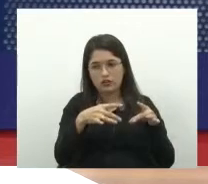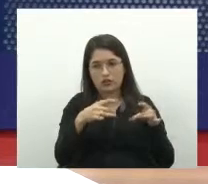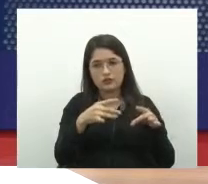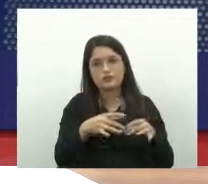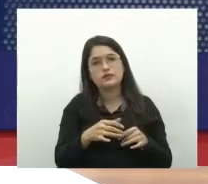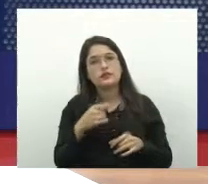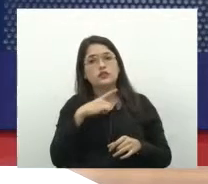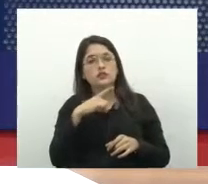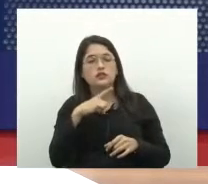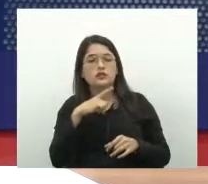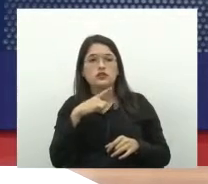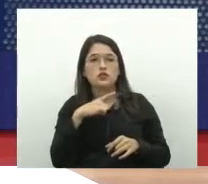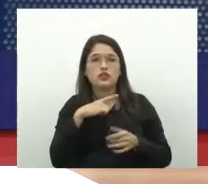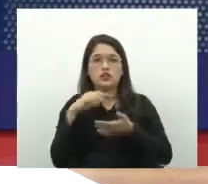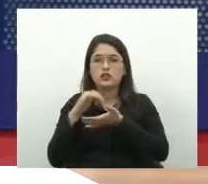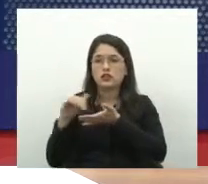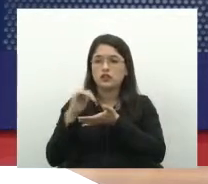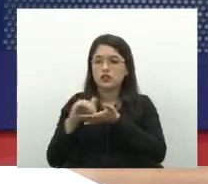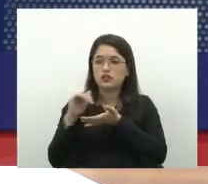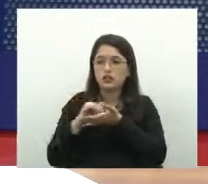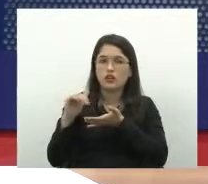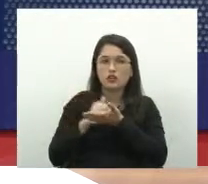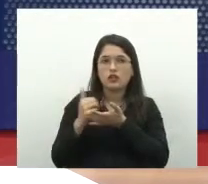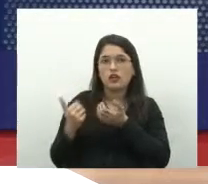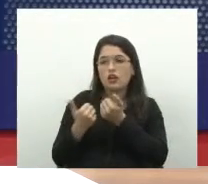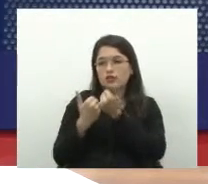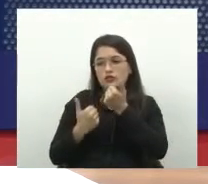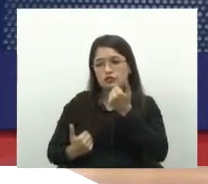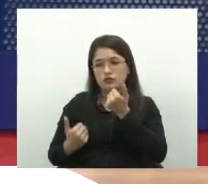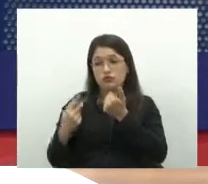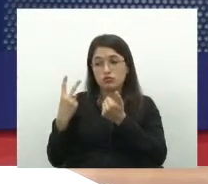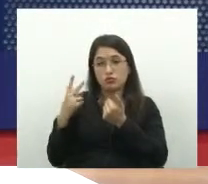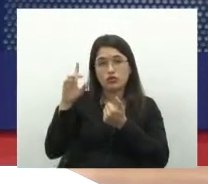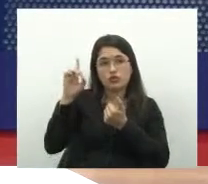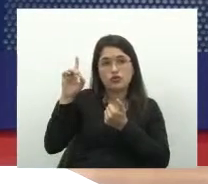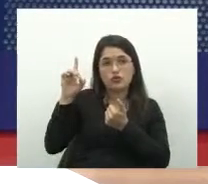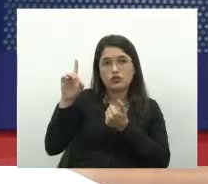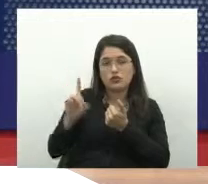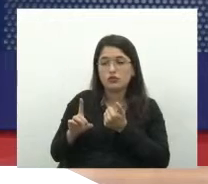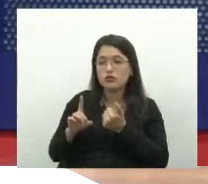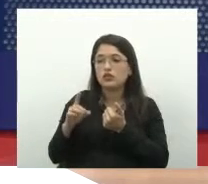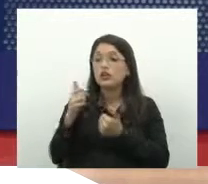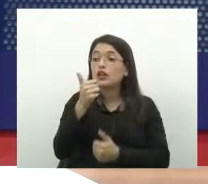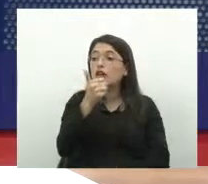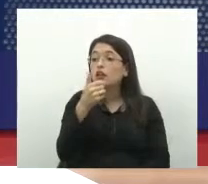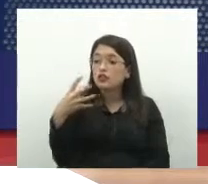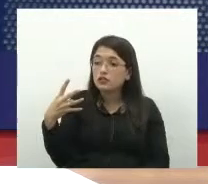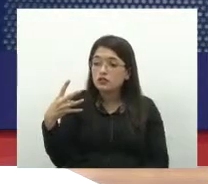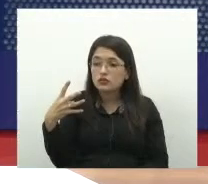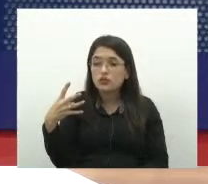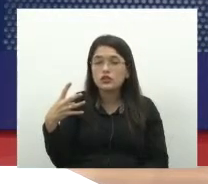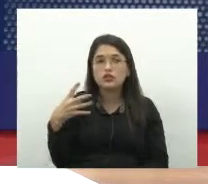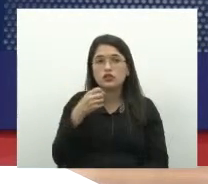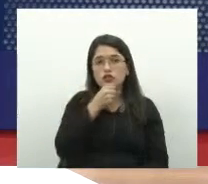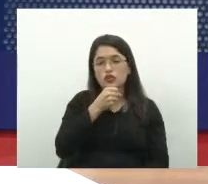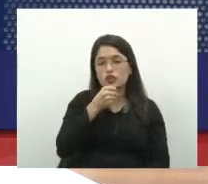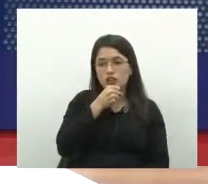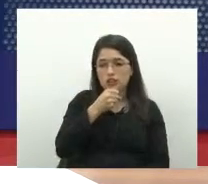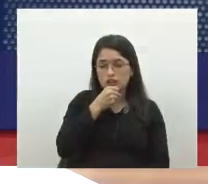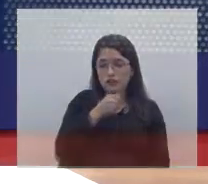Temos o secretário, o adjunto, dois diretores, um de comunicação e de imprensa, 14 jornalistas e 9 fotógrafos